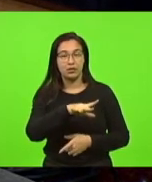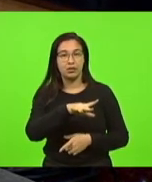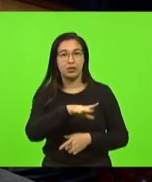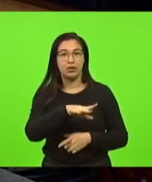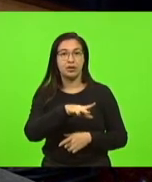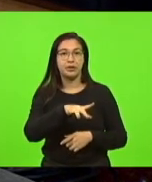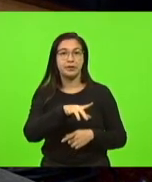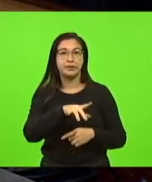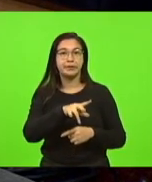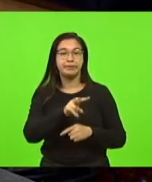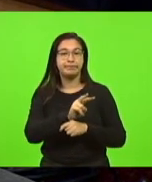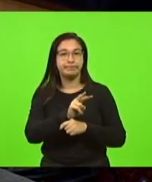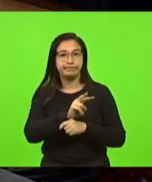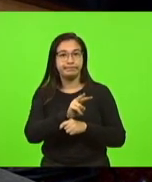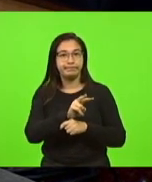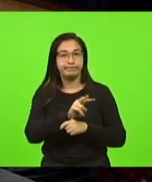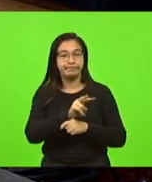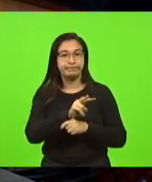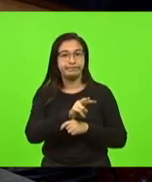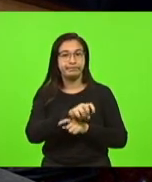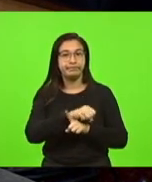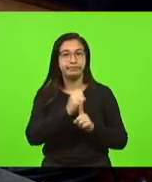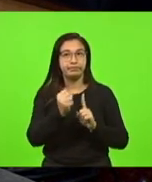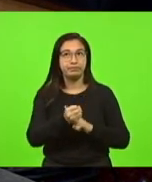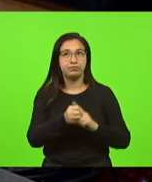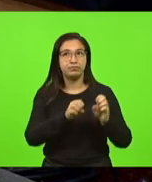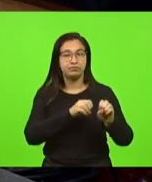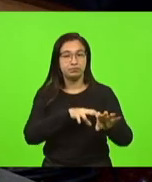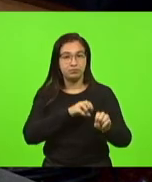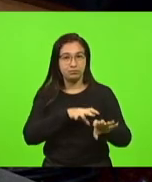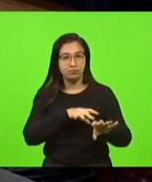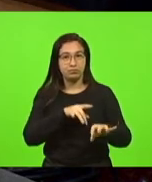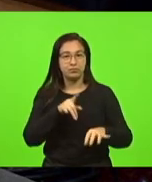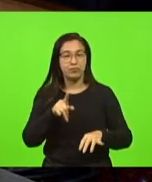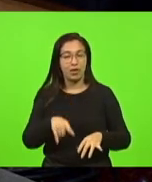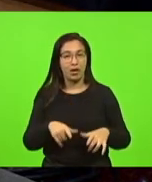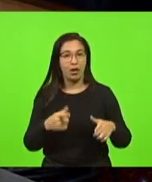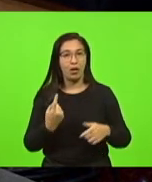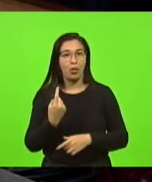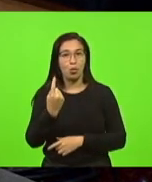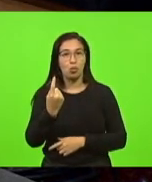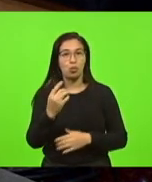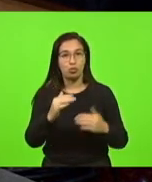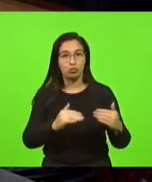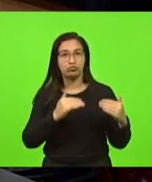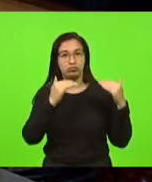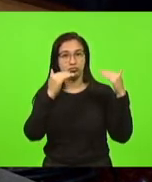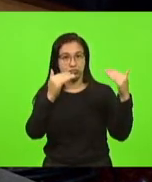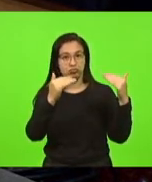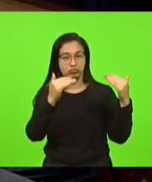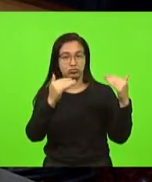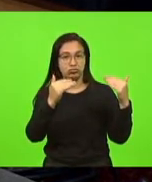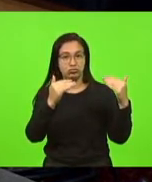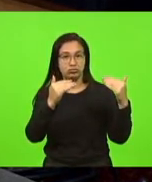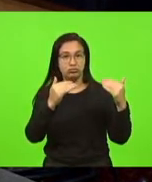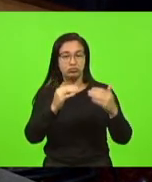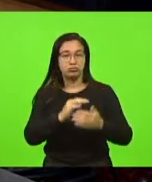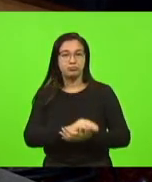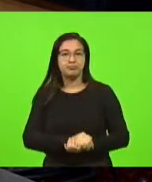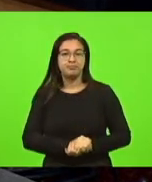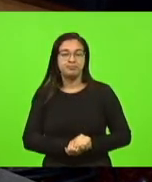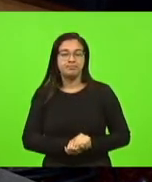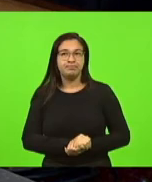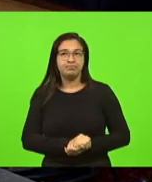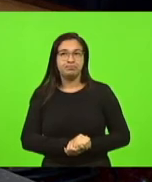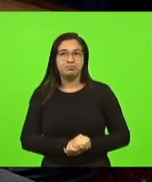socioeducativo, constituído em cargo único de nível superior. E regra toda a questão da carreira,